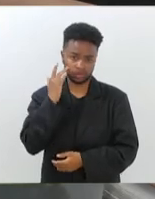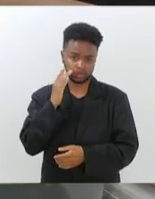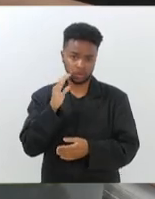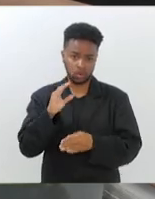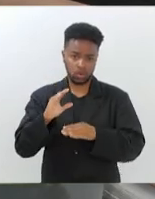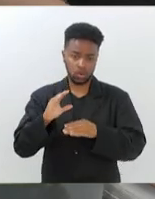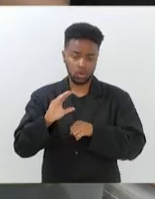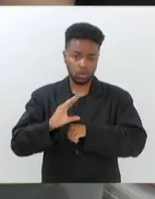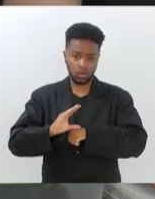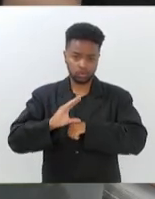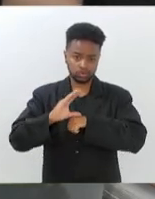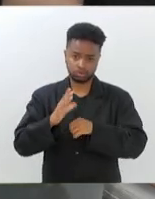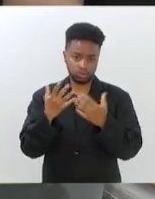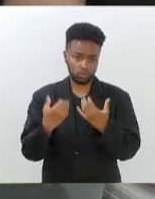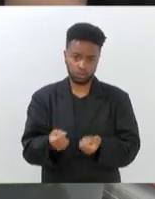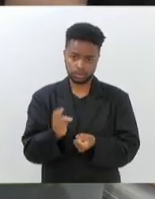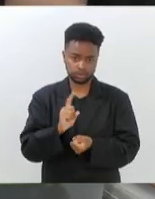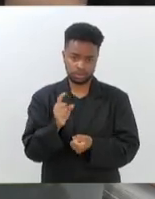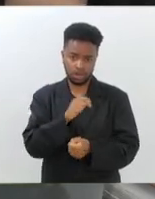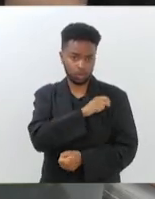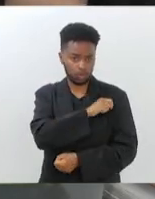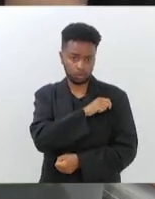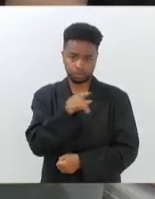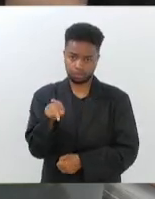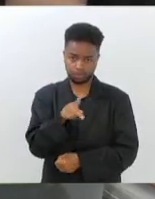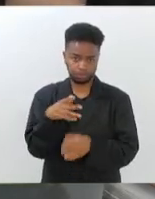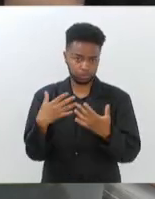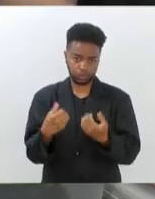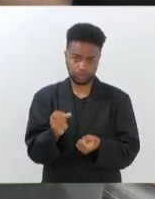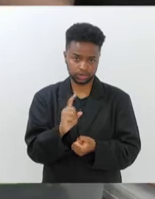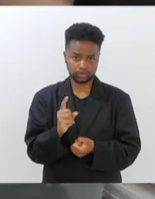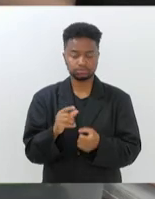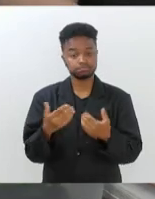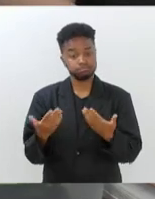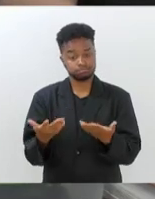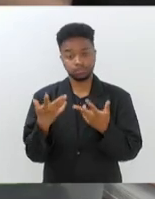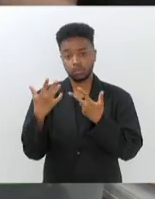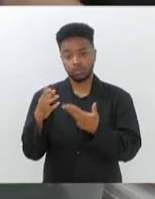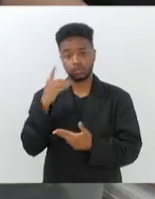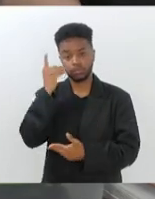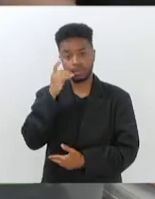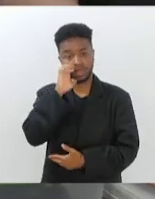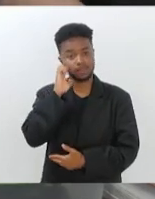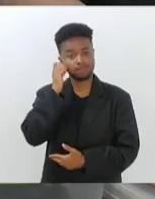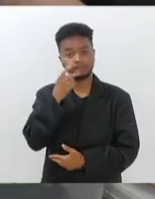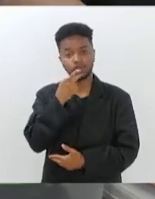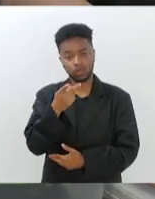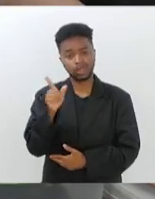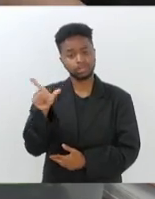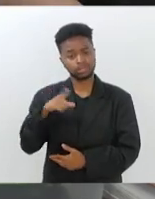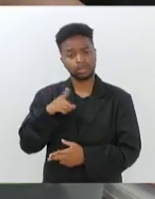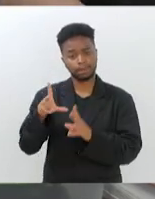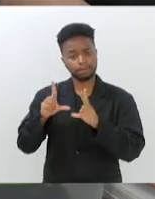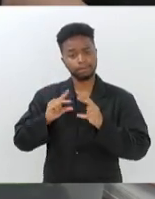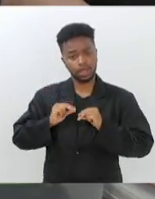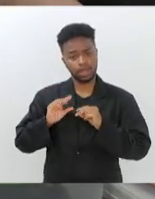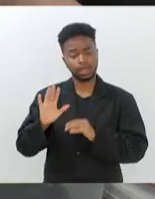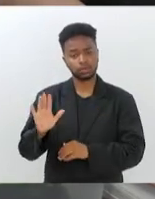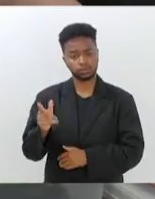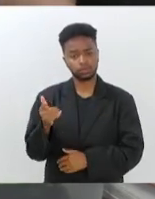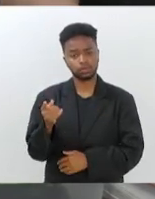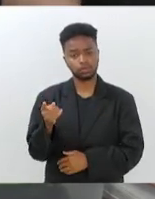pelos alunos pelos professores como disse a deputada Élica é uma pessoa que tem seus méritos Deputado Lu Paulo